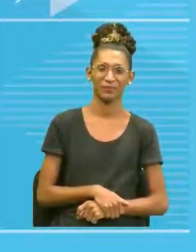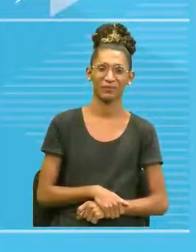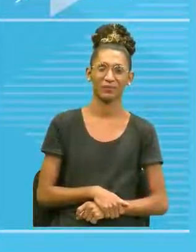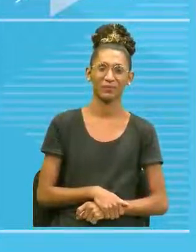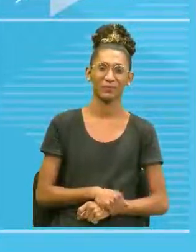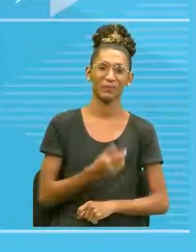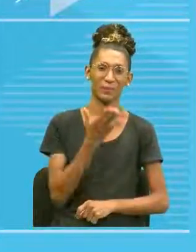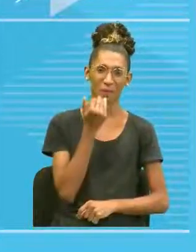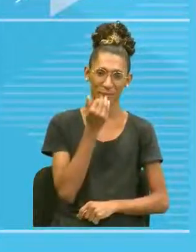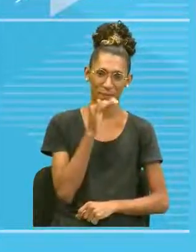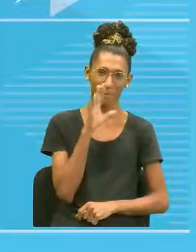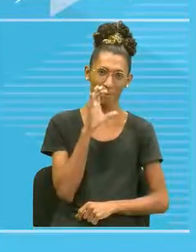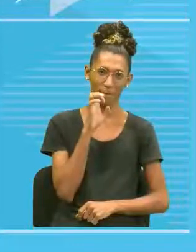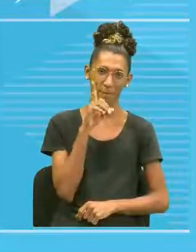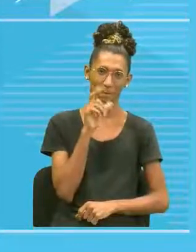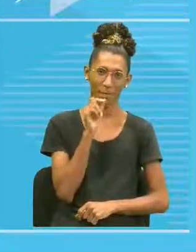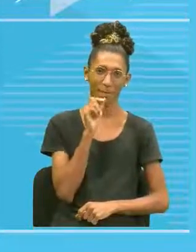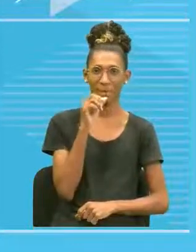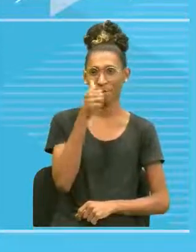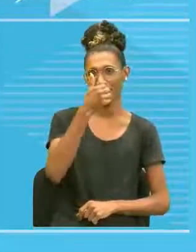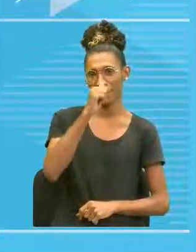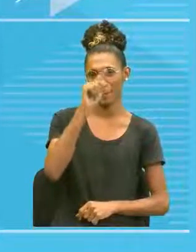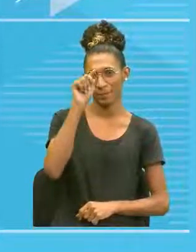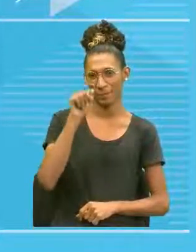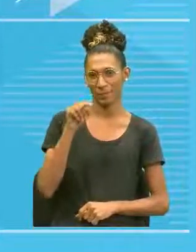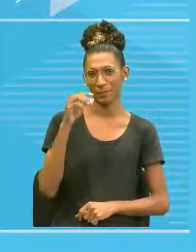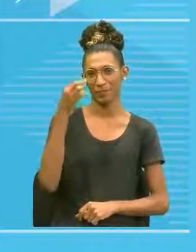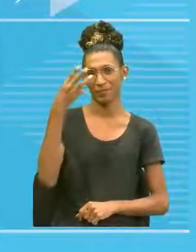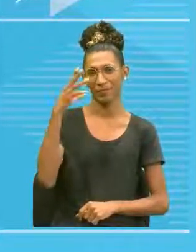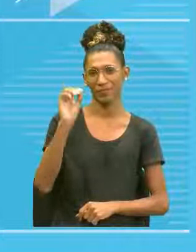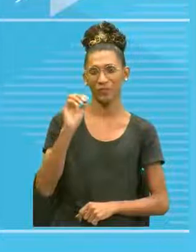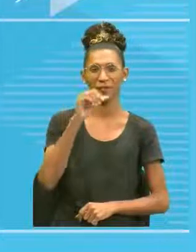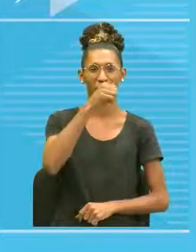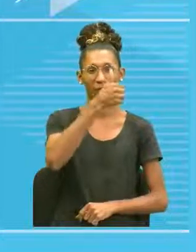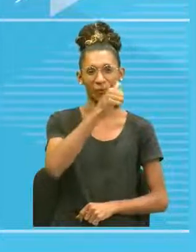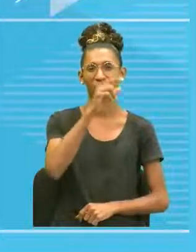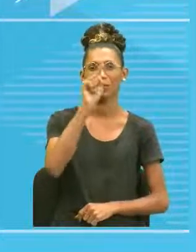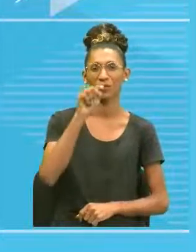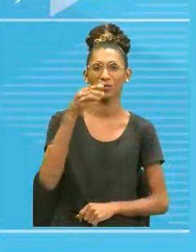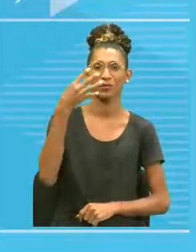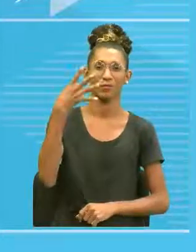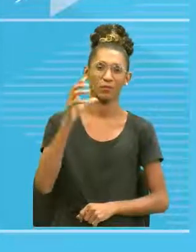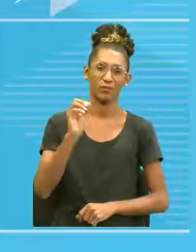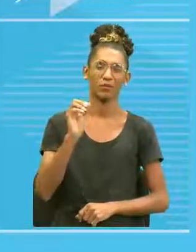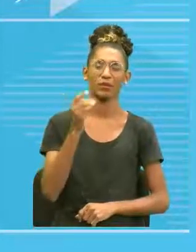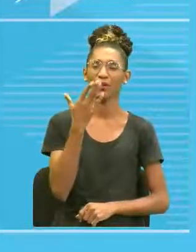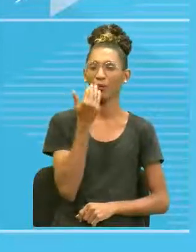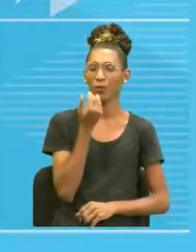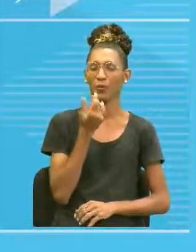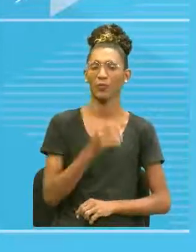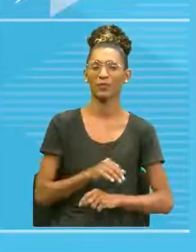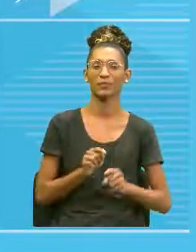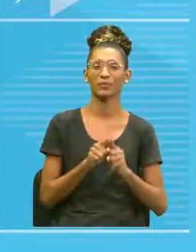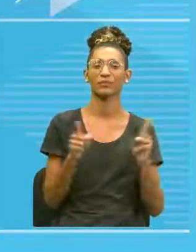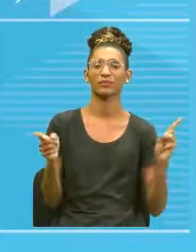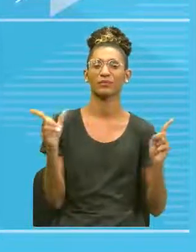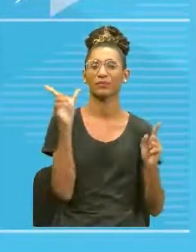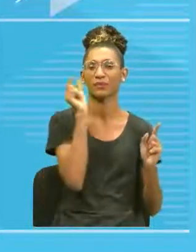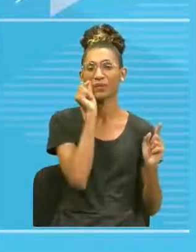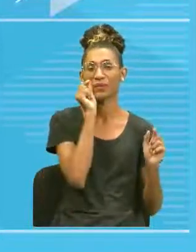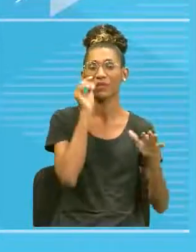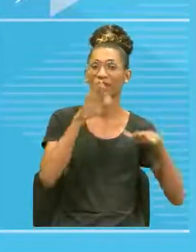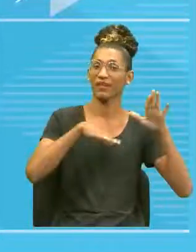almoça mais cedo né lá para as 11:30 do né 11:40 É mas o sono Às vezes